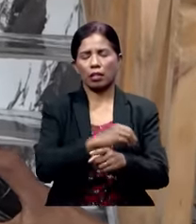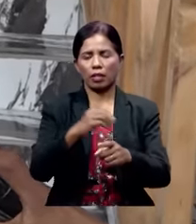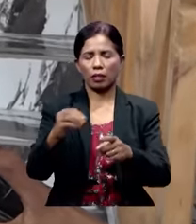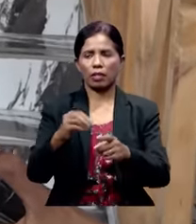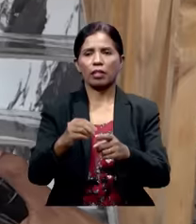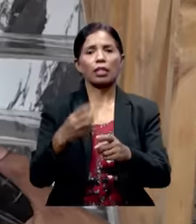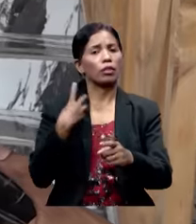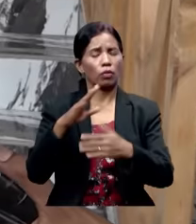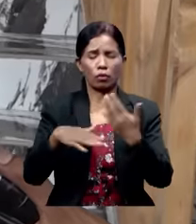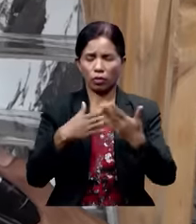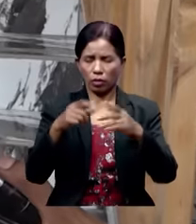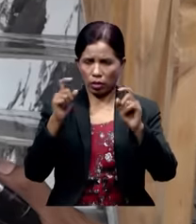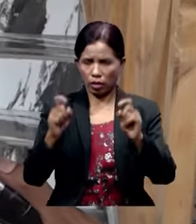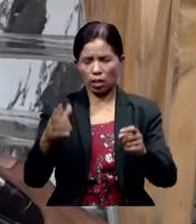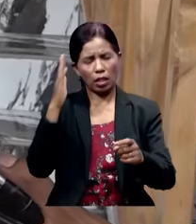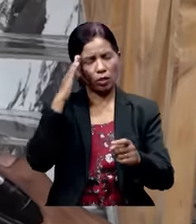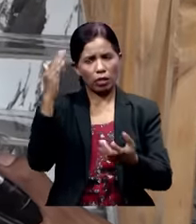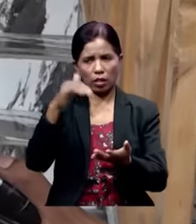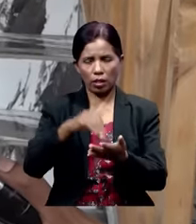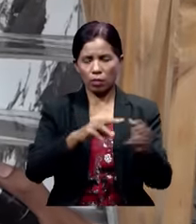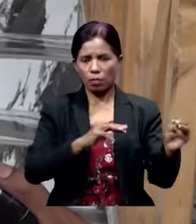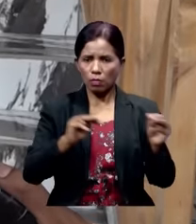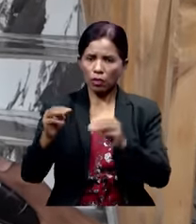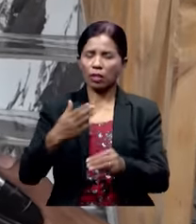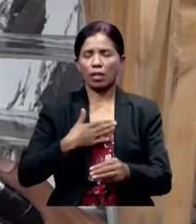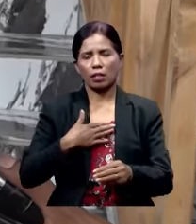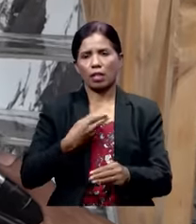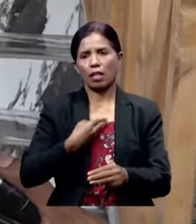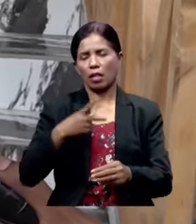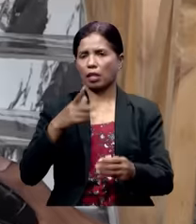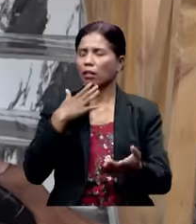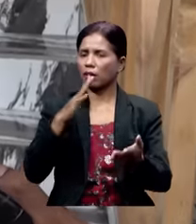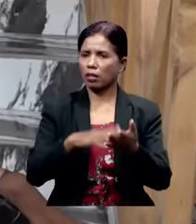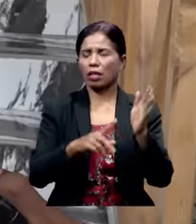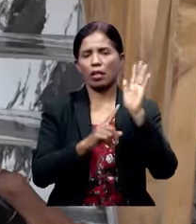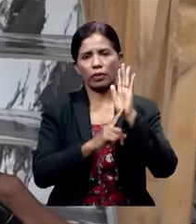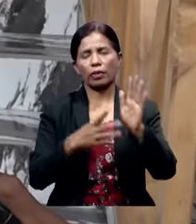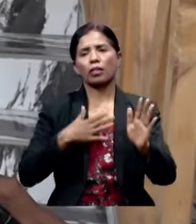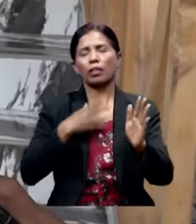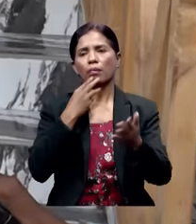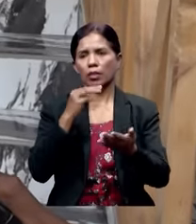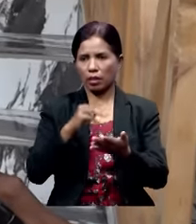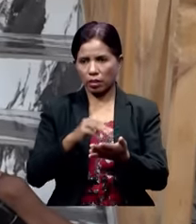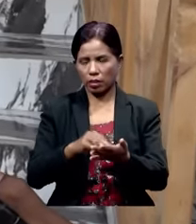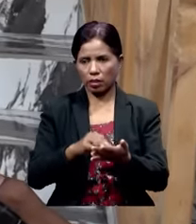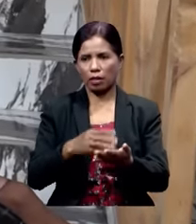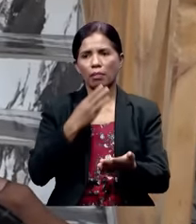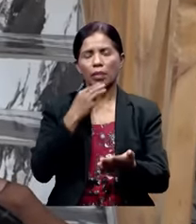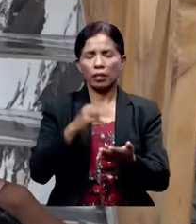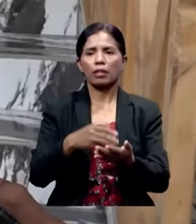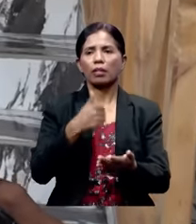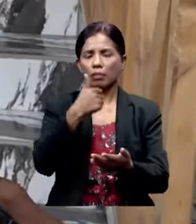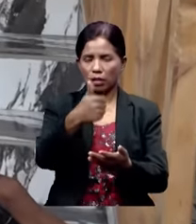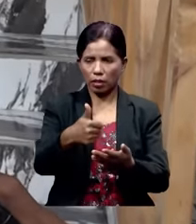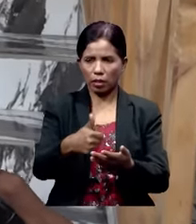hut ita nga hut hut halo refleksaun permudaan para hato ita ne mensajen sira ne beke malirin mensajen ne beke dia i